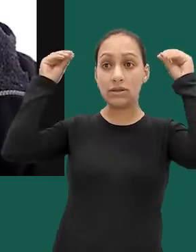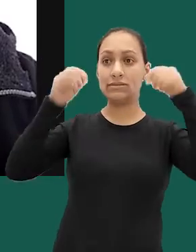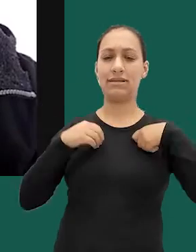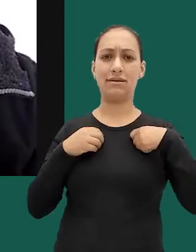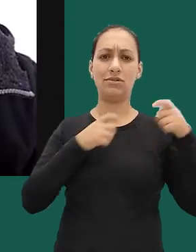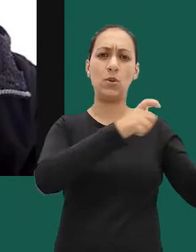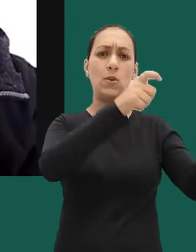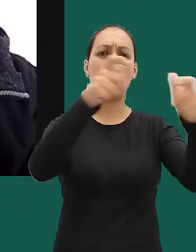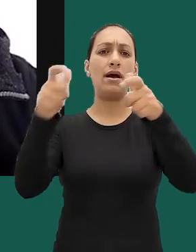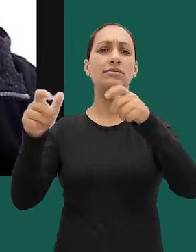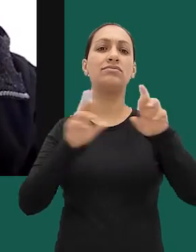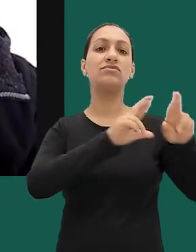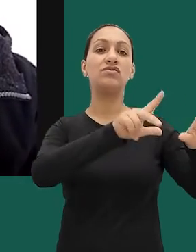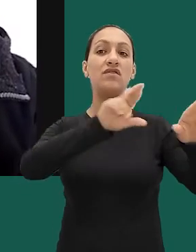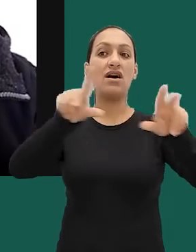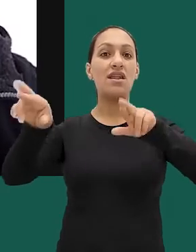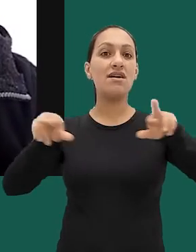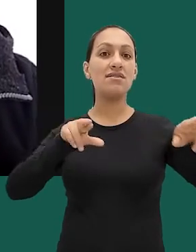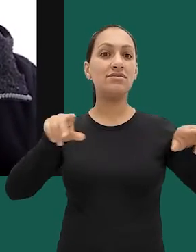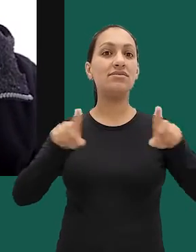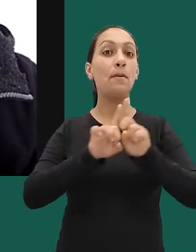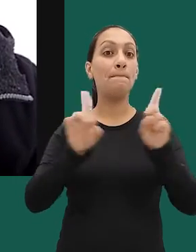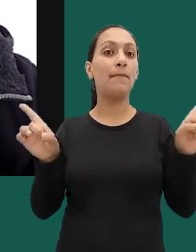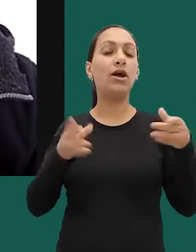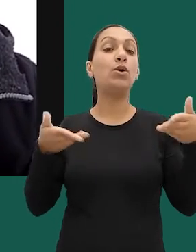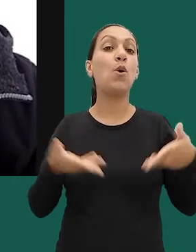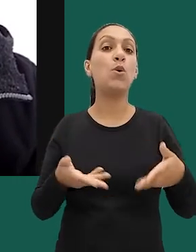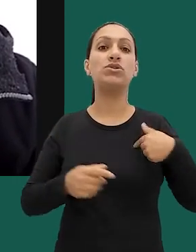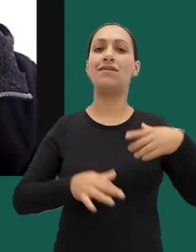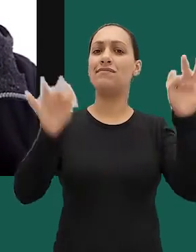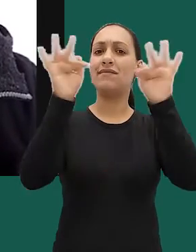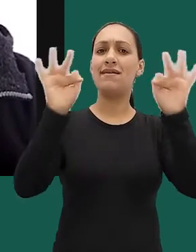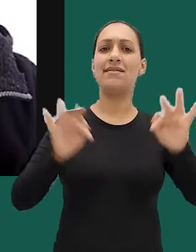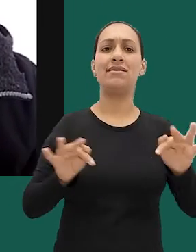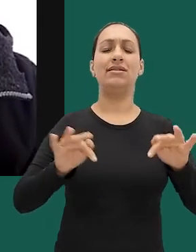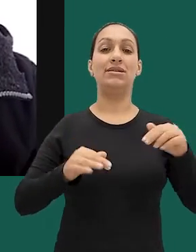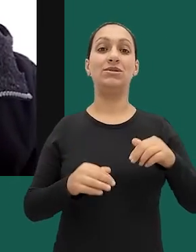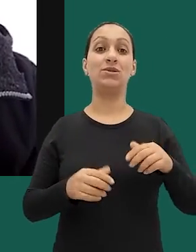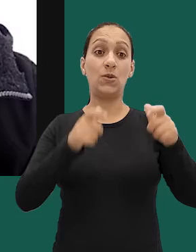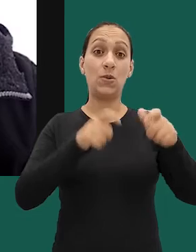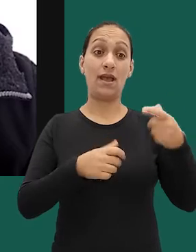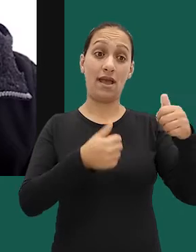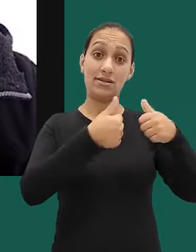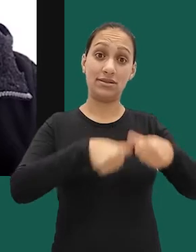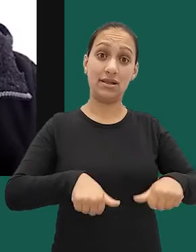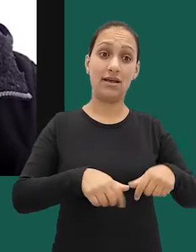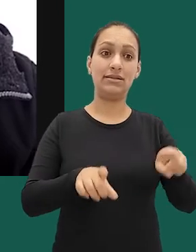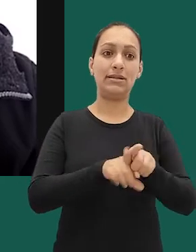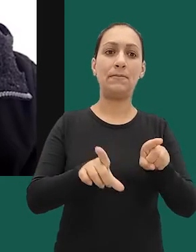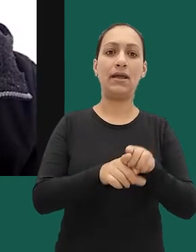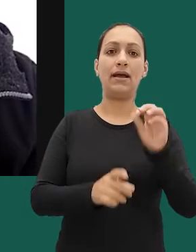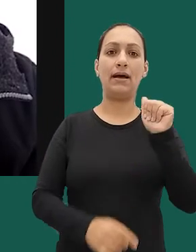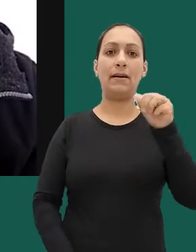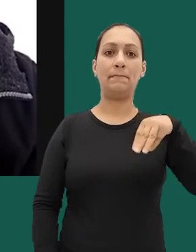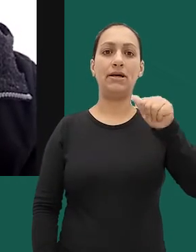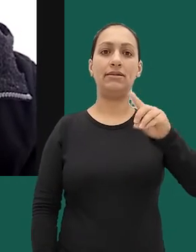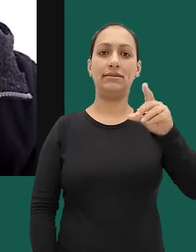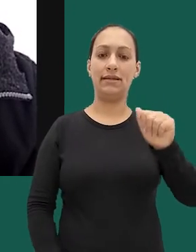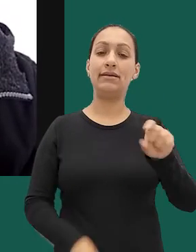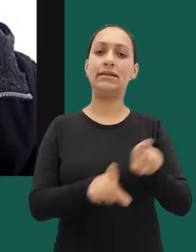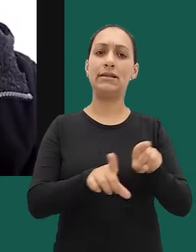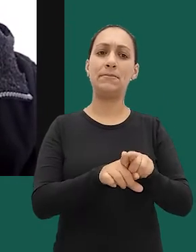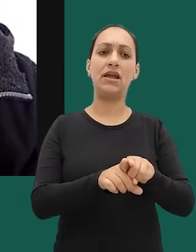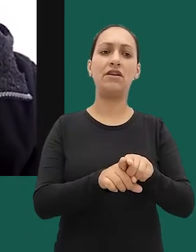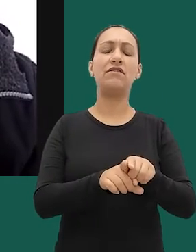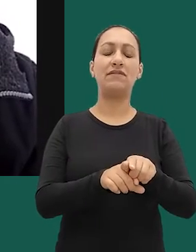jornadas diferentes, mas que hoje são felizes, né, onde elas estão. Tem até, por exemplo, a Amanda, que é da Fevale também, estudou